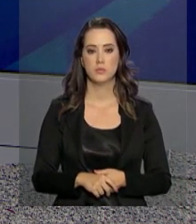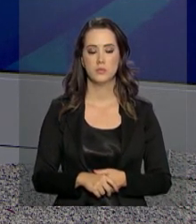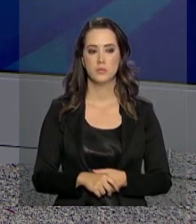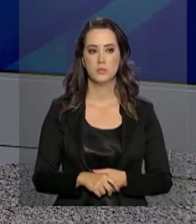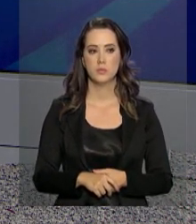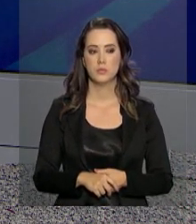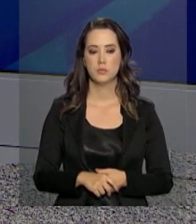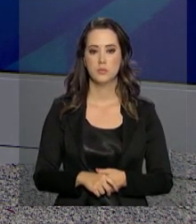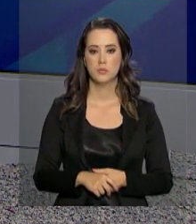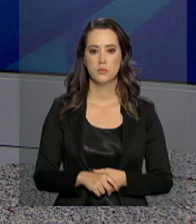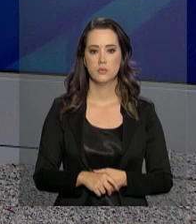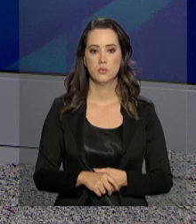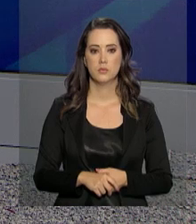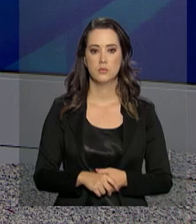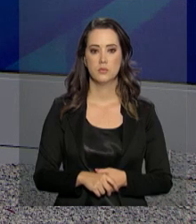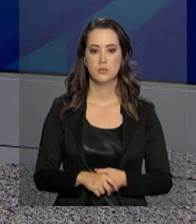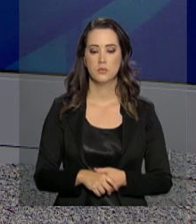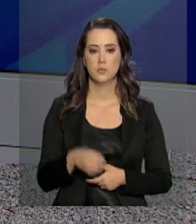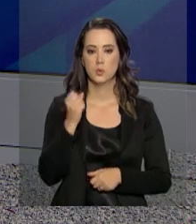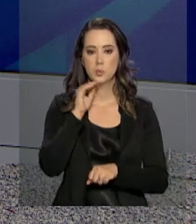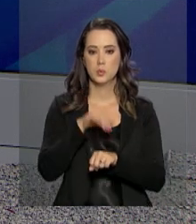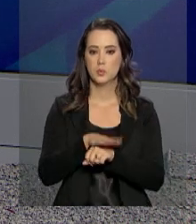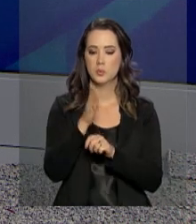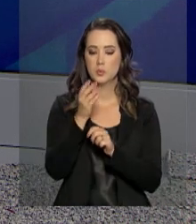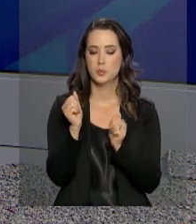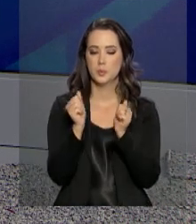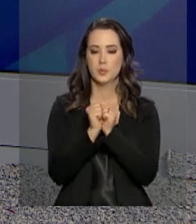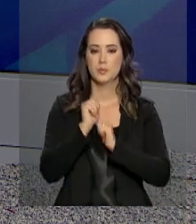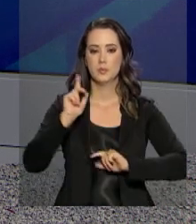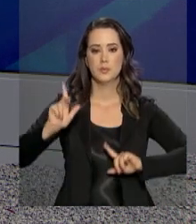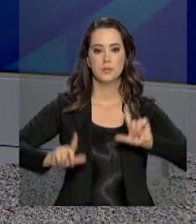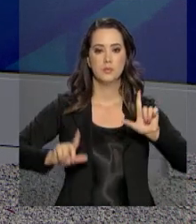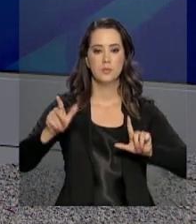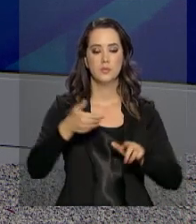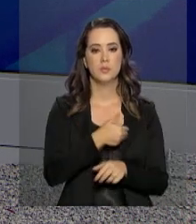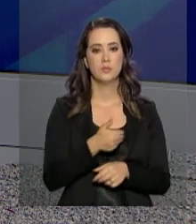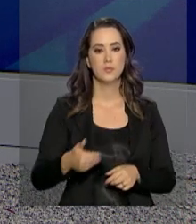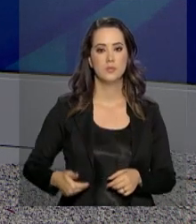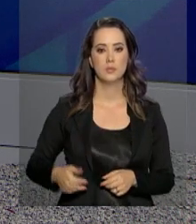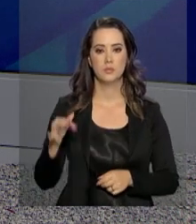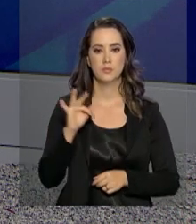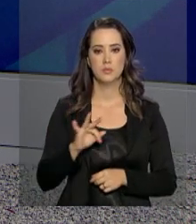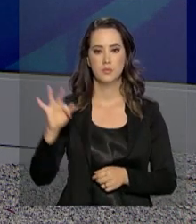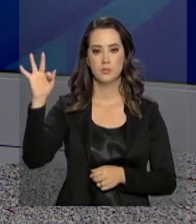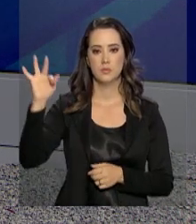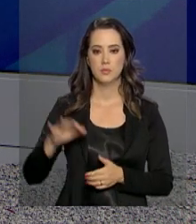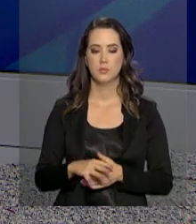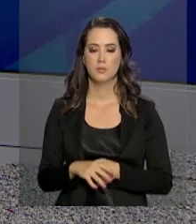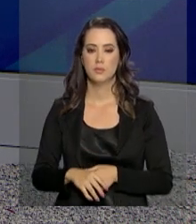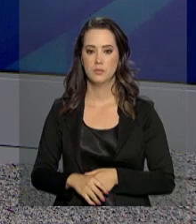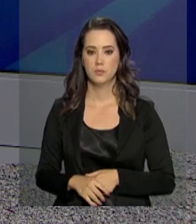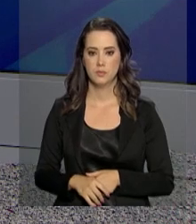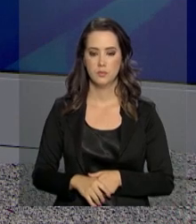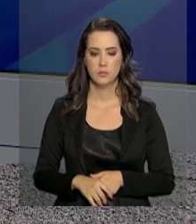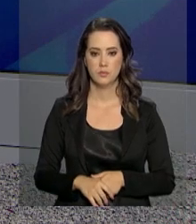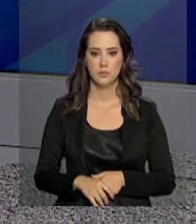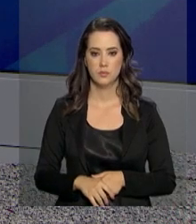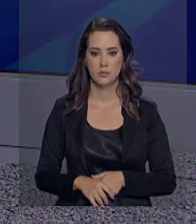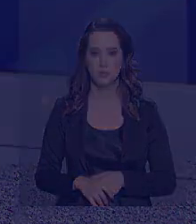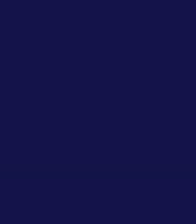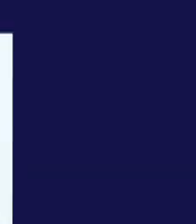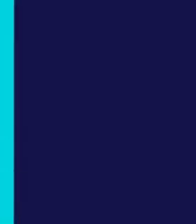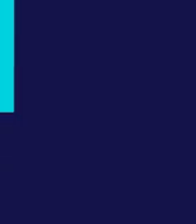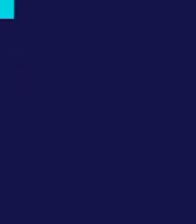5 084 uma ótima noite pra você continue com a gente aqui na nbr a tv do governo federal